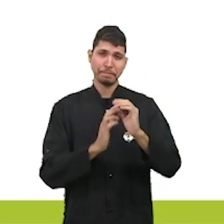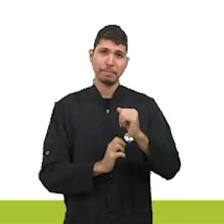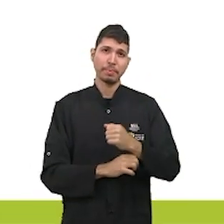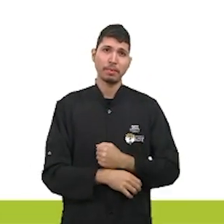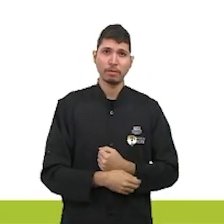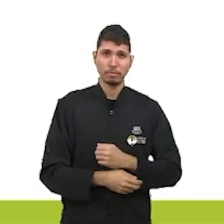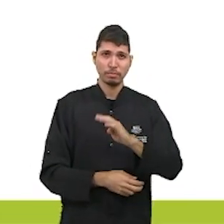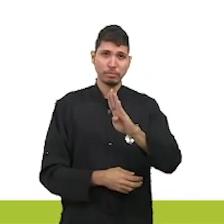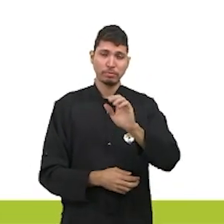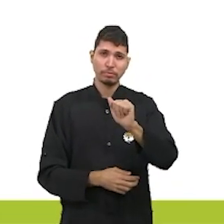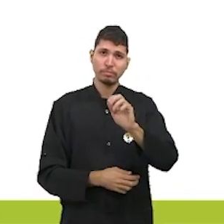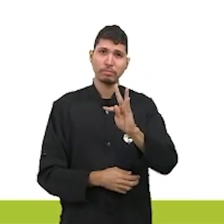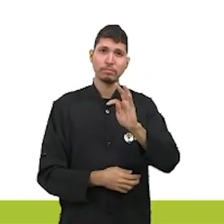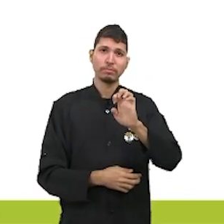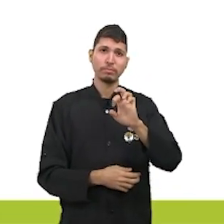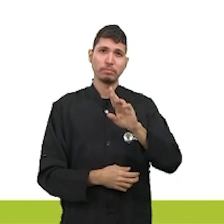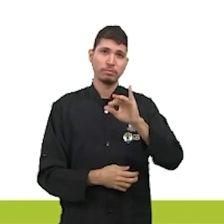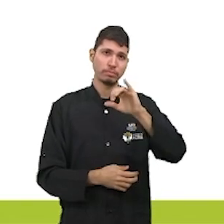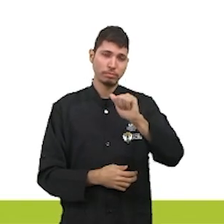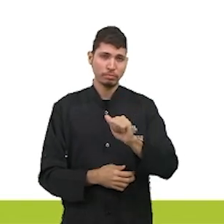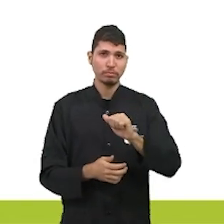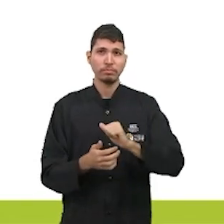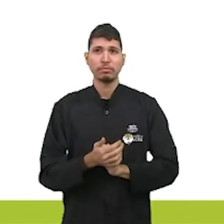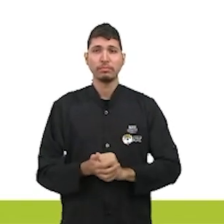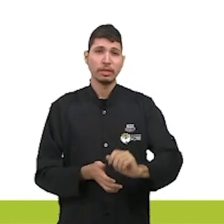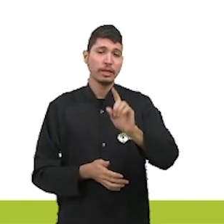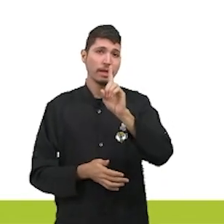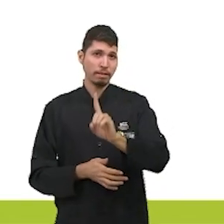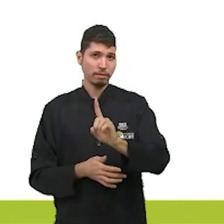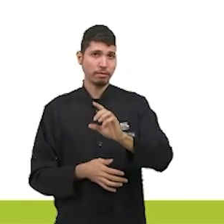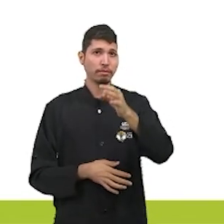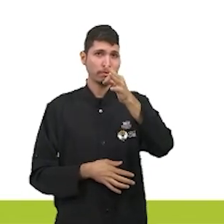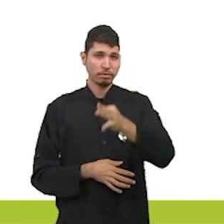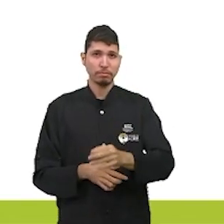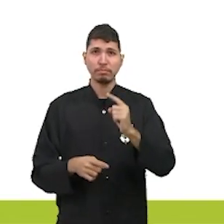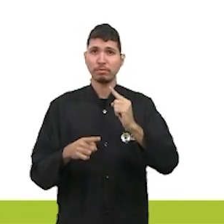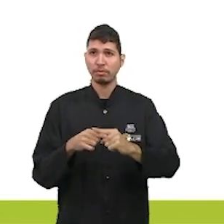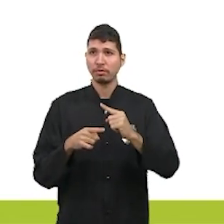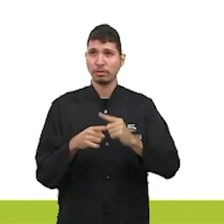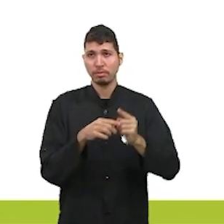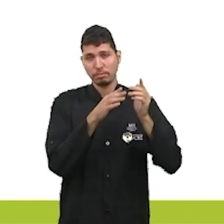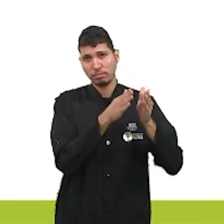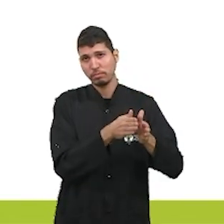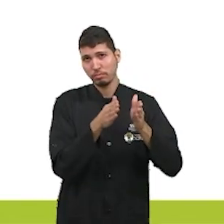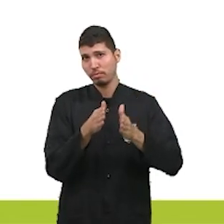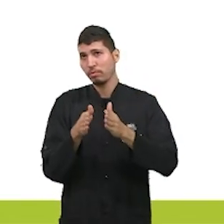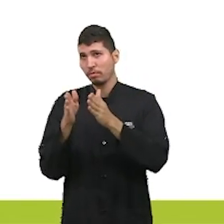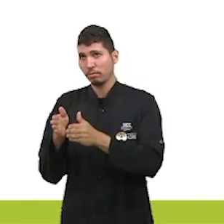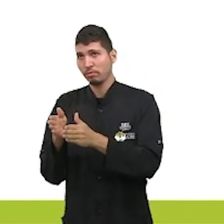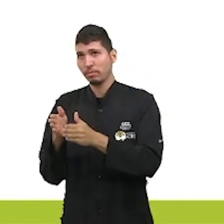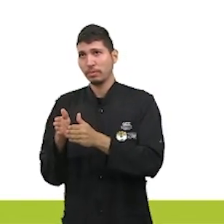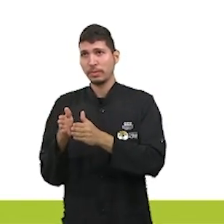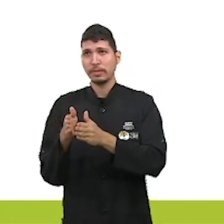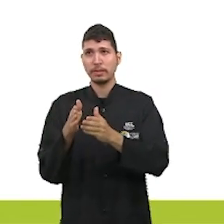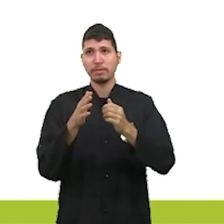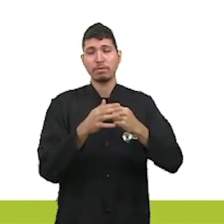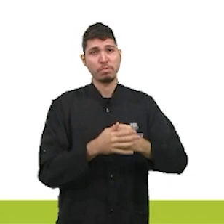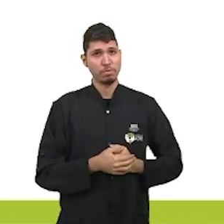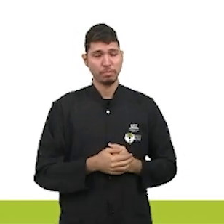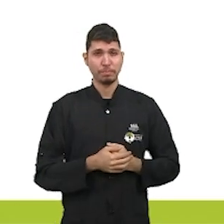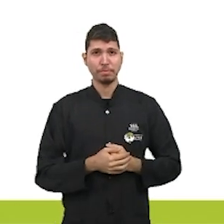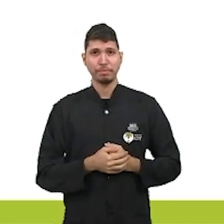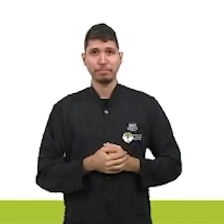D está correta, porque está em série, ó, com o circuito do veículo, né? Com o elemento